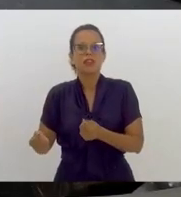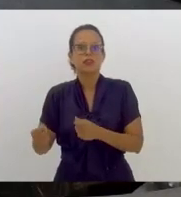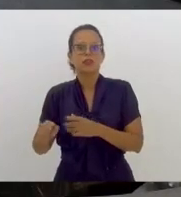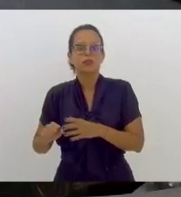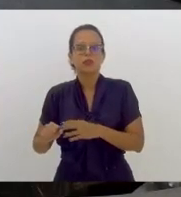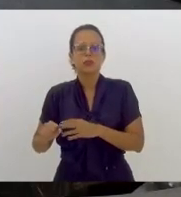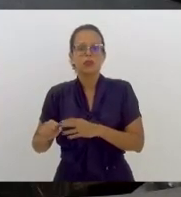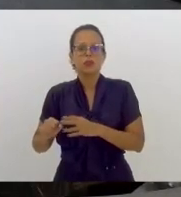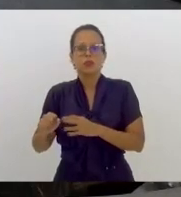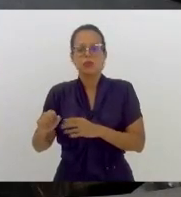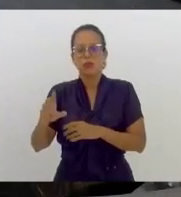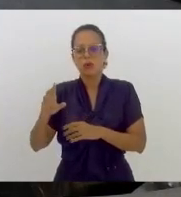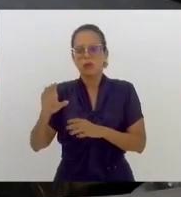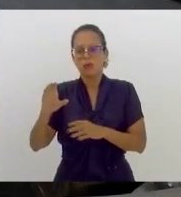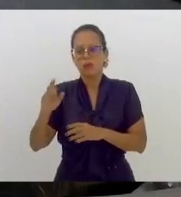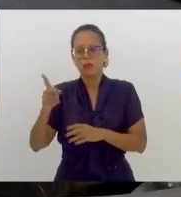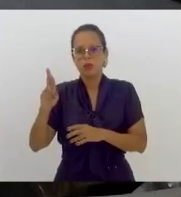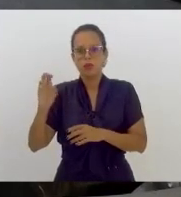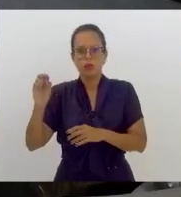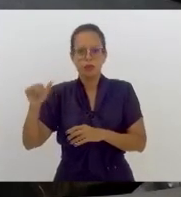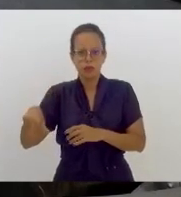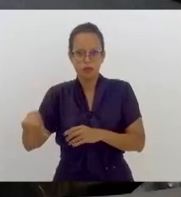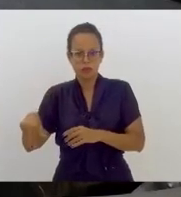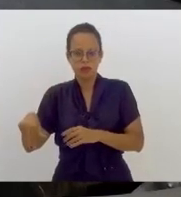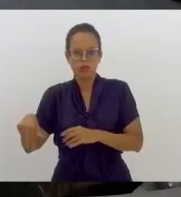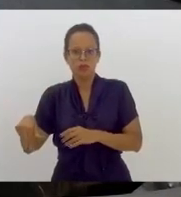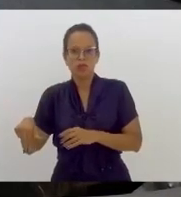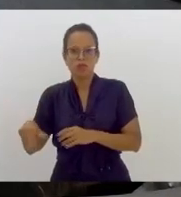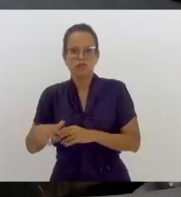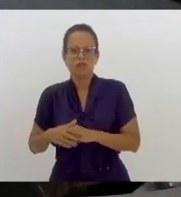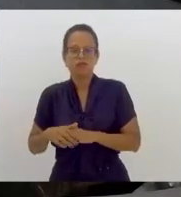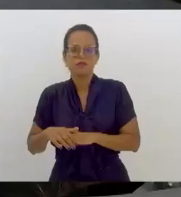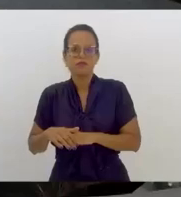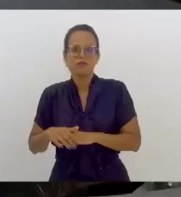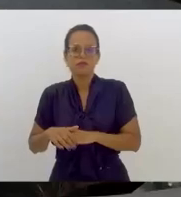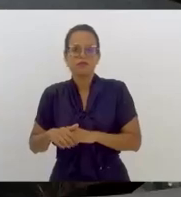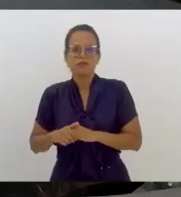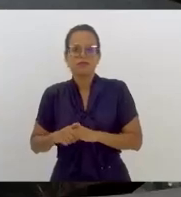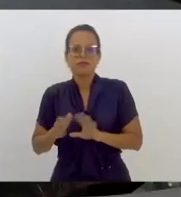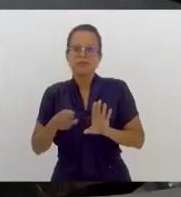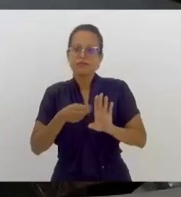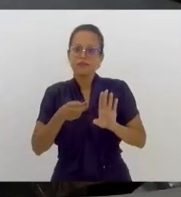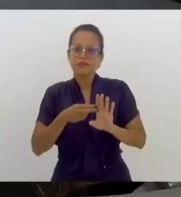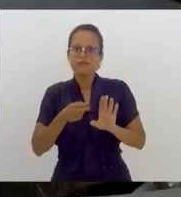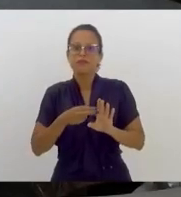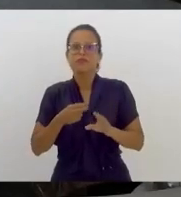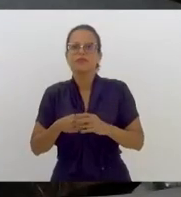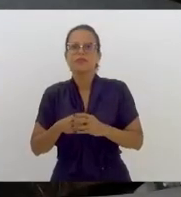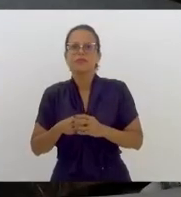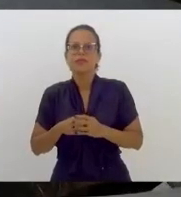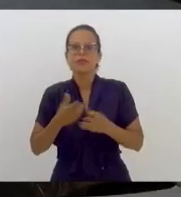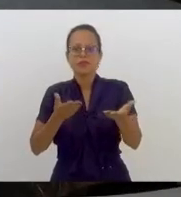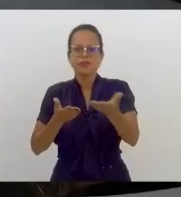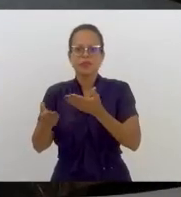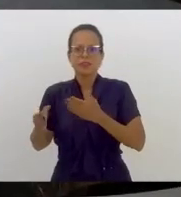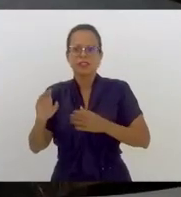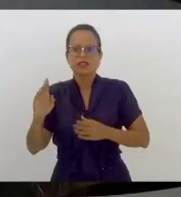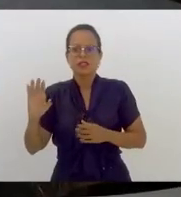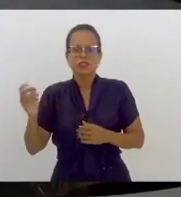do Rio de Janeiro, PROCON, pendendo de pareceres da Comissão de Emendas Condicionais e Vetos. Para emitir parecer, deputado Chico